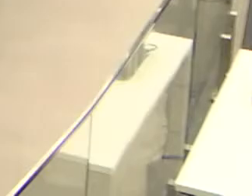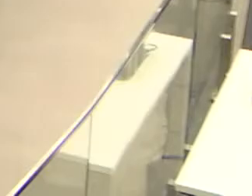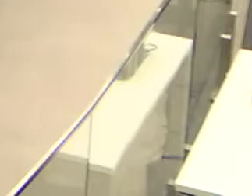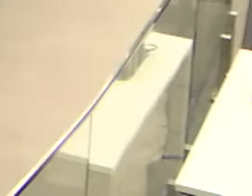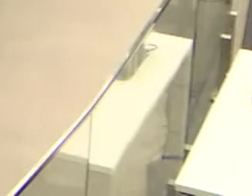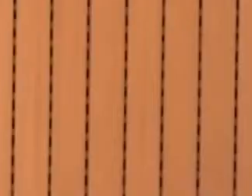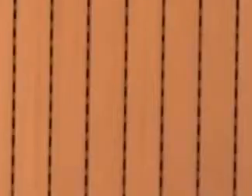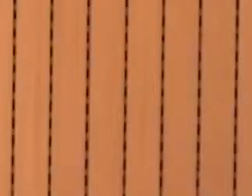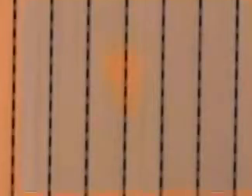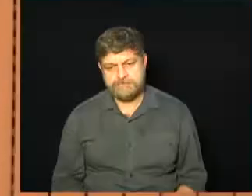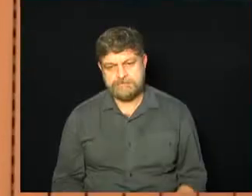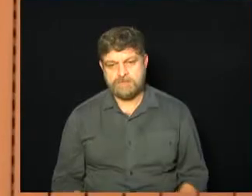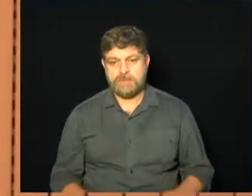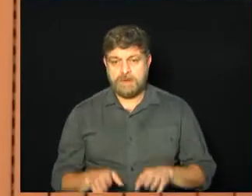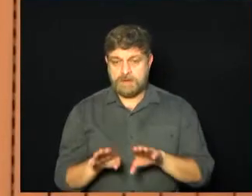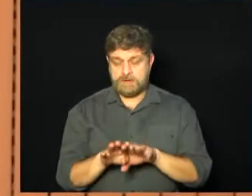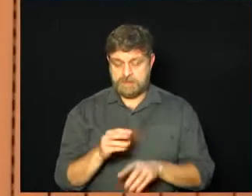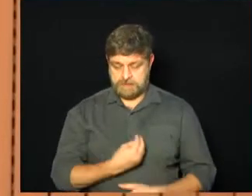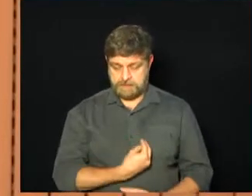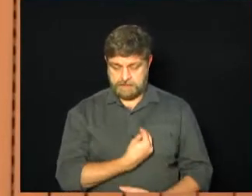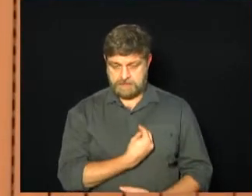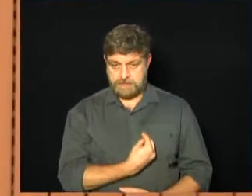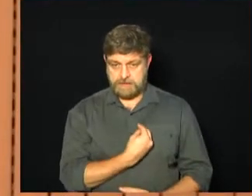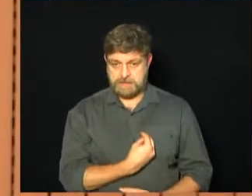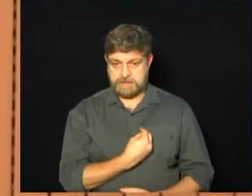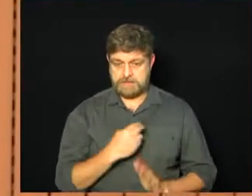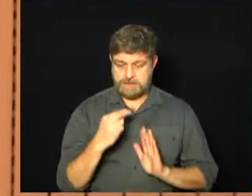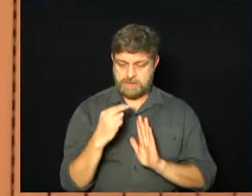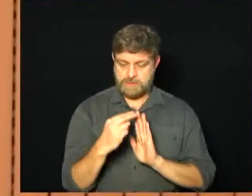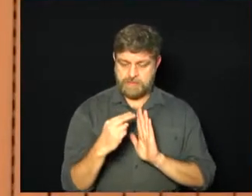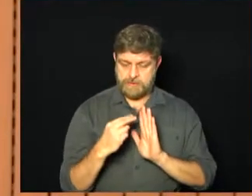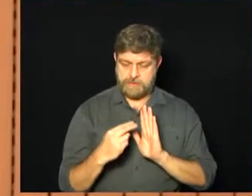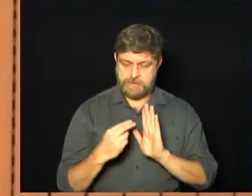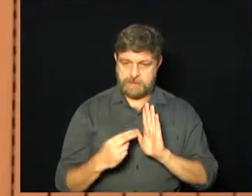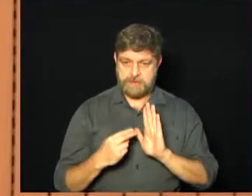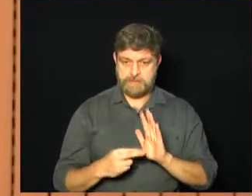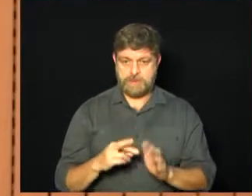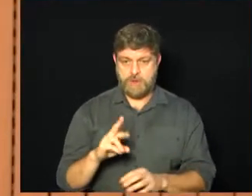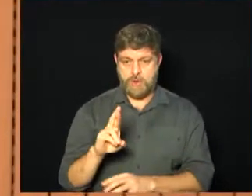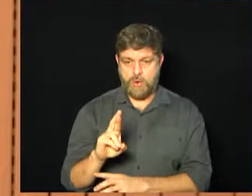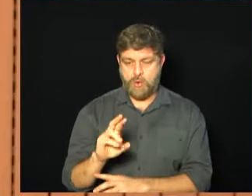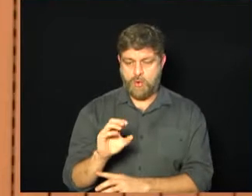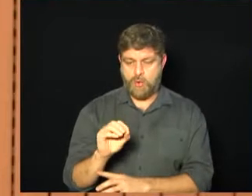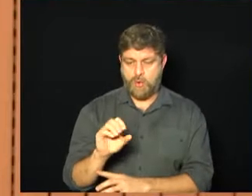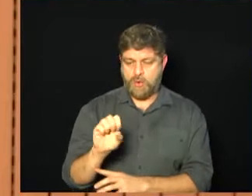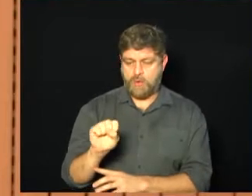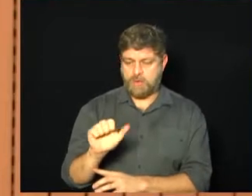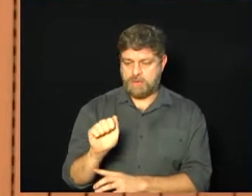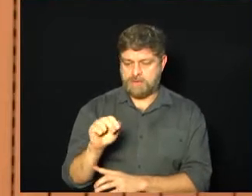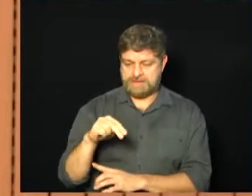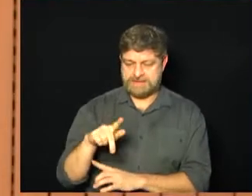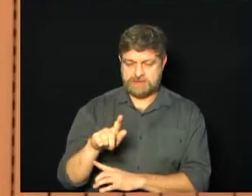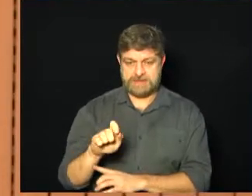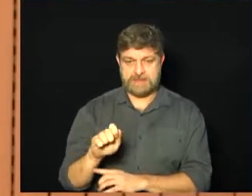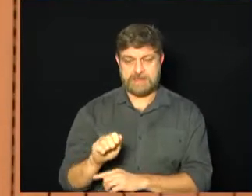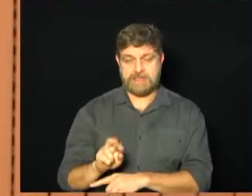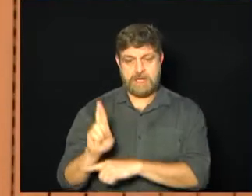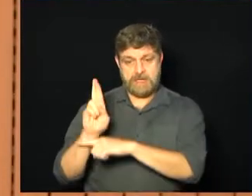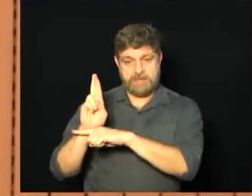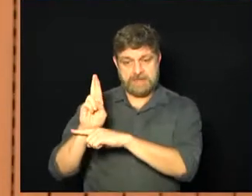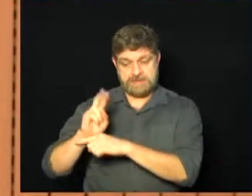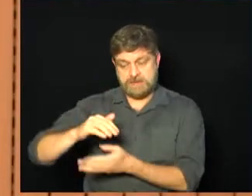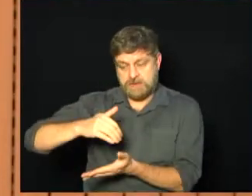nós registramos as seguintes presenças. Senhora Rosângela Figueiredo, representando neste ato o secretário municipal de